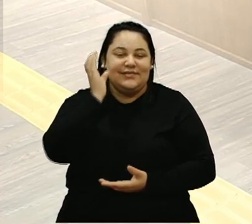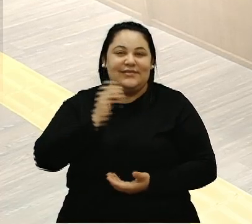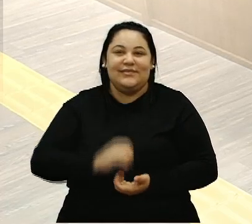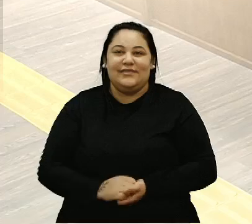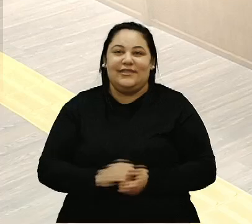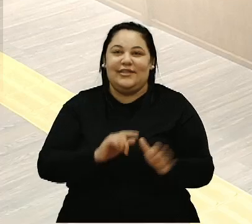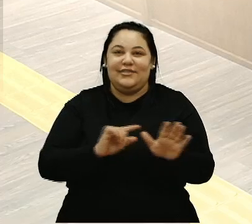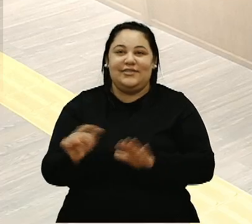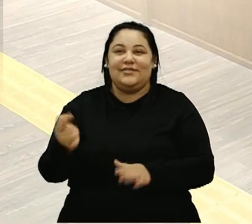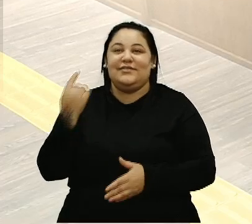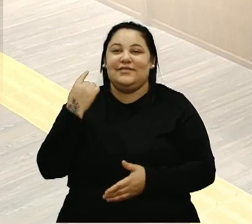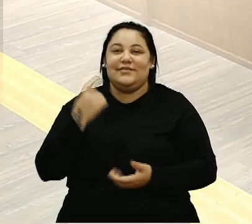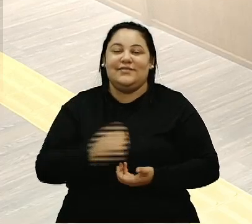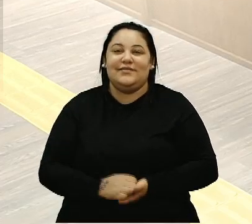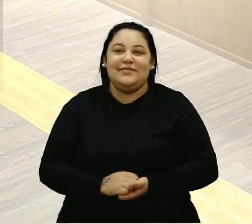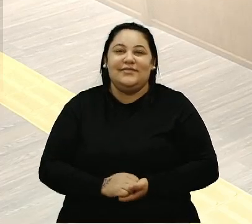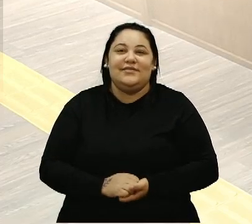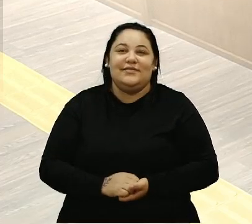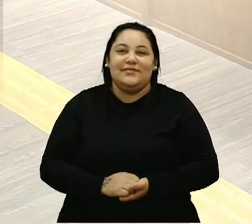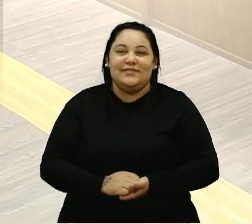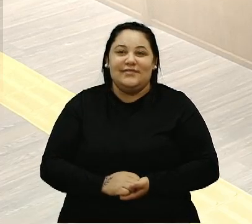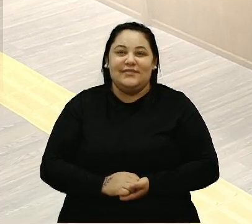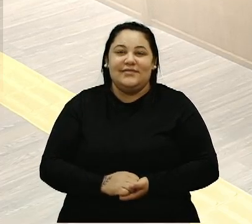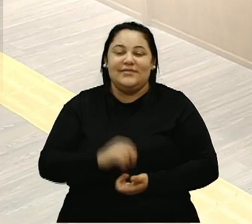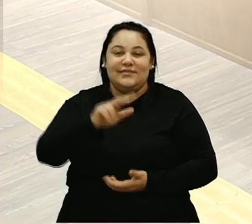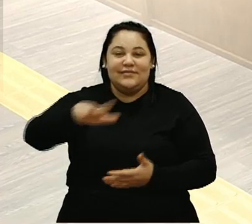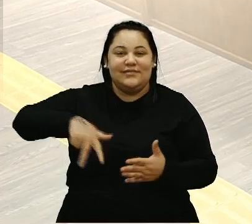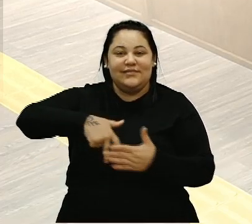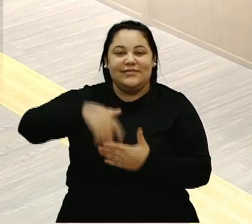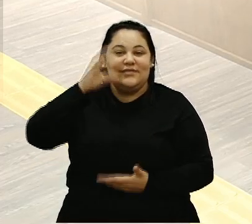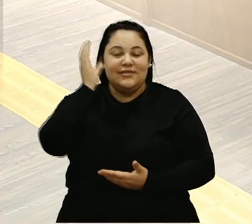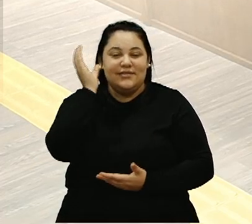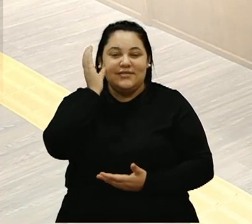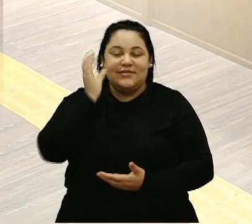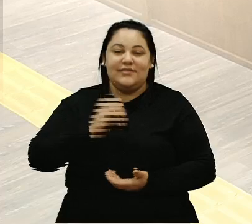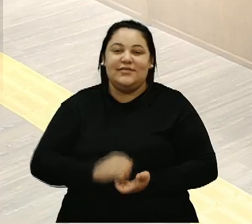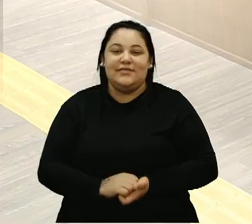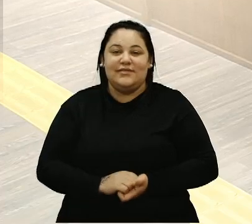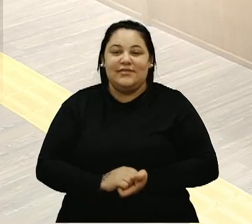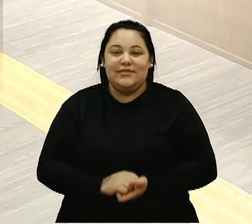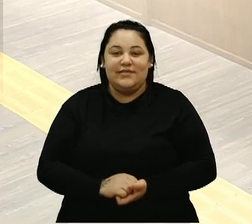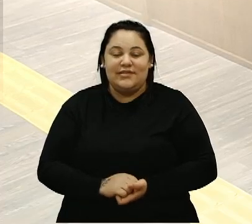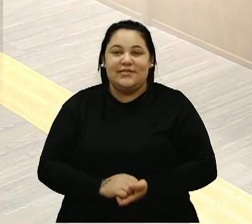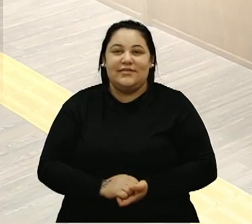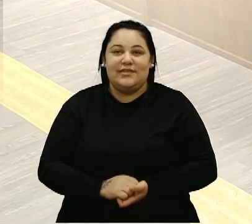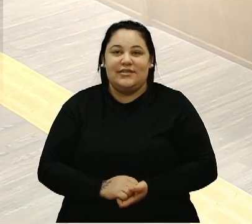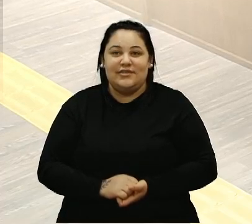passada. Por cedência de espaço, quem ocupa a tribuna é o vereador Cadori.